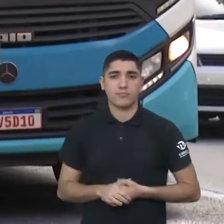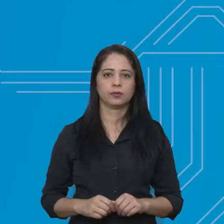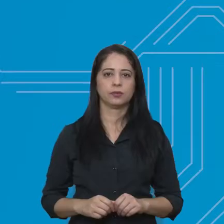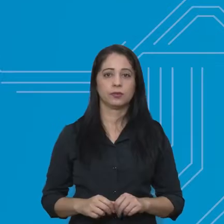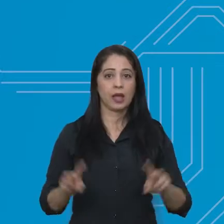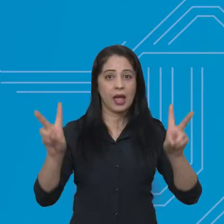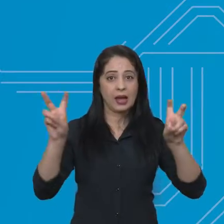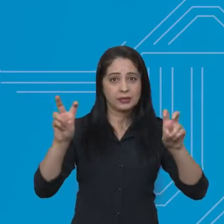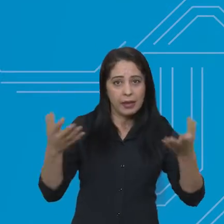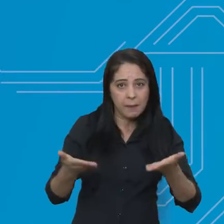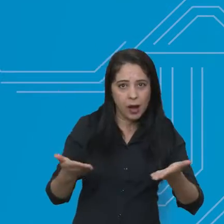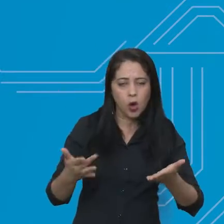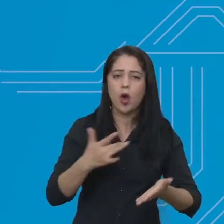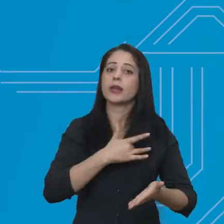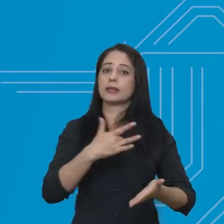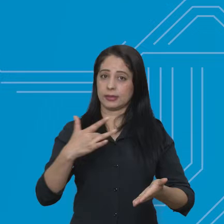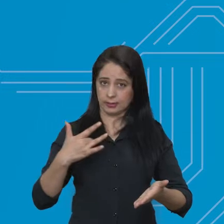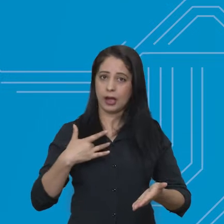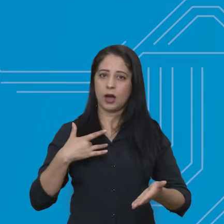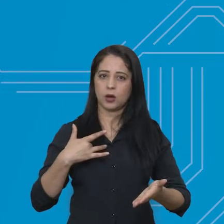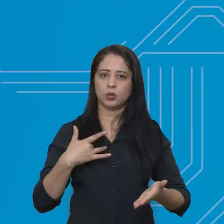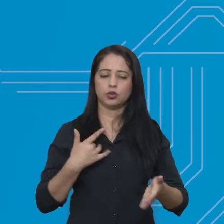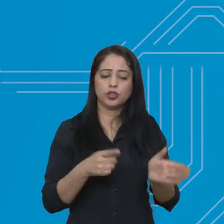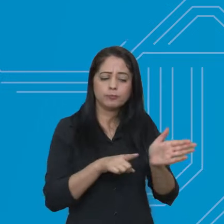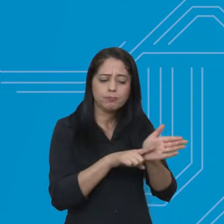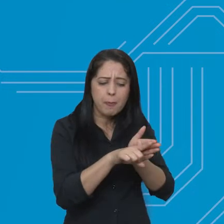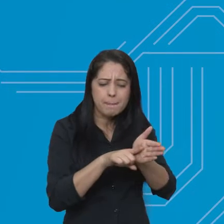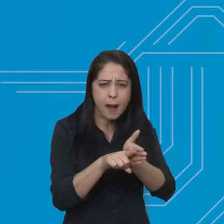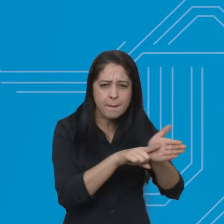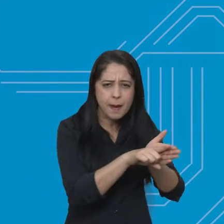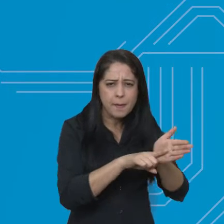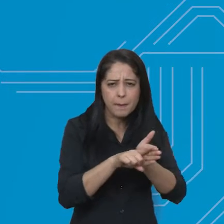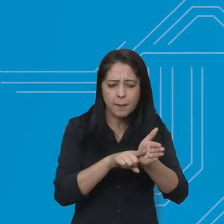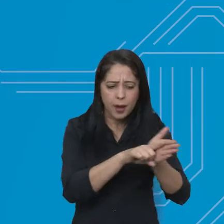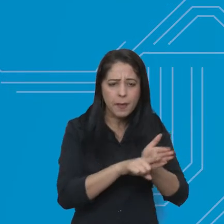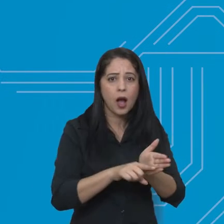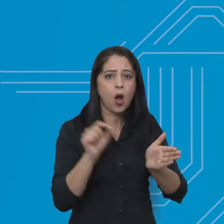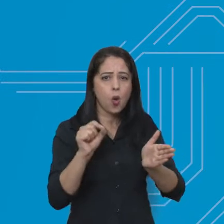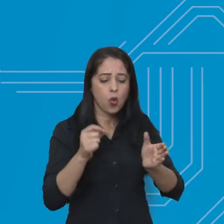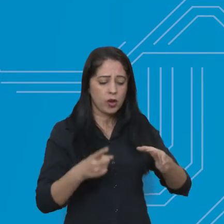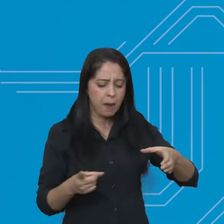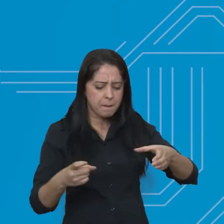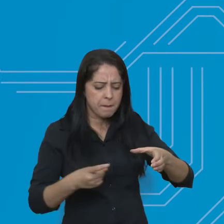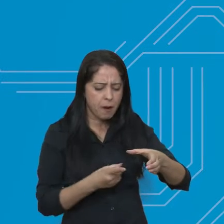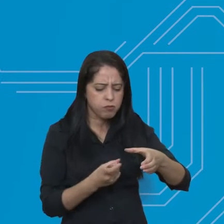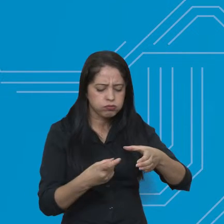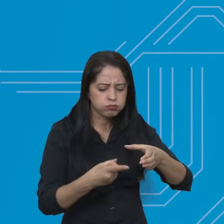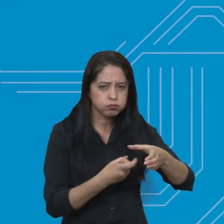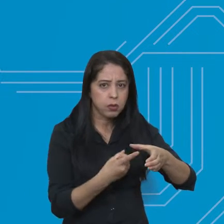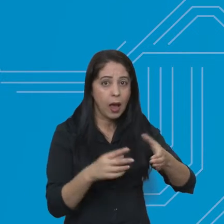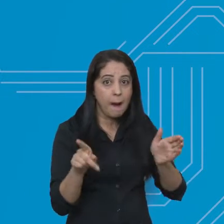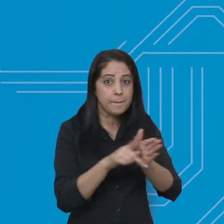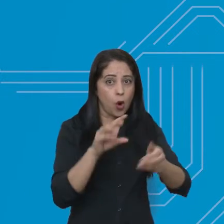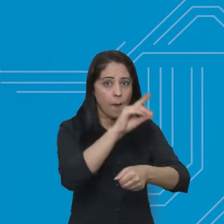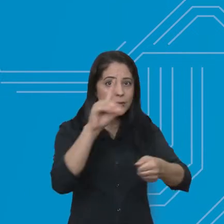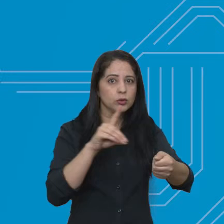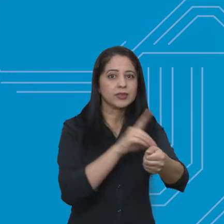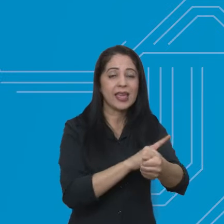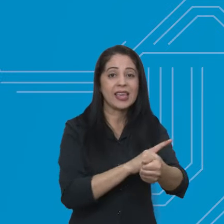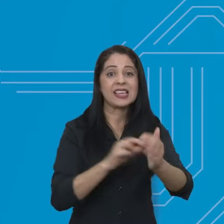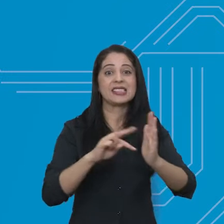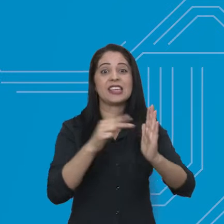público. O assunto agora é saúde pública. A última avaliação de densidade larvária realizada em São José dos